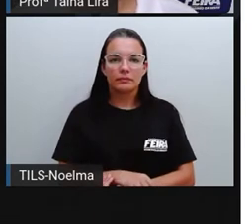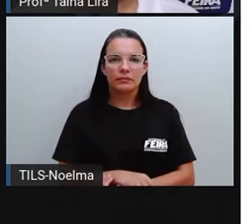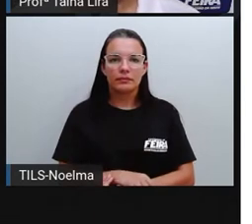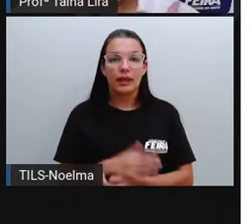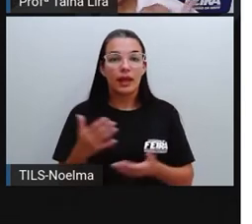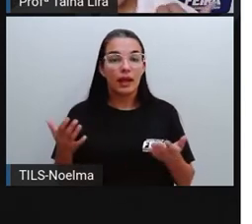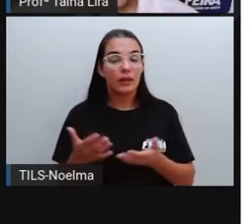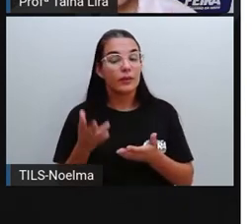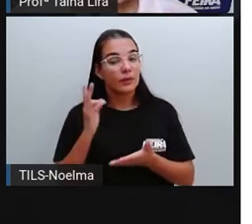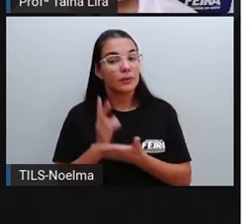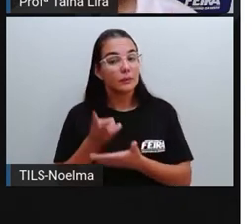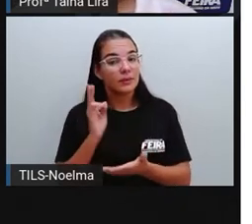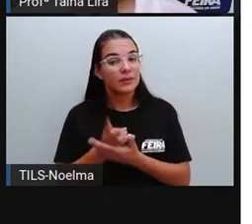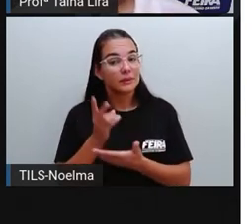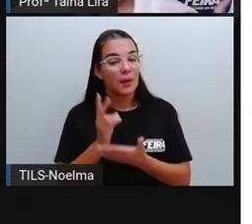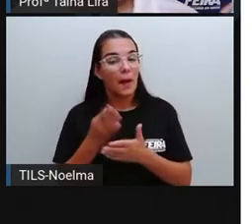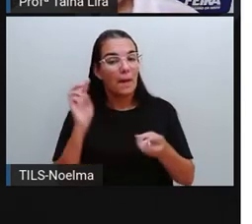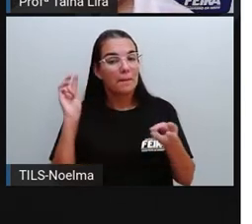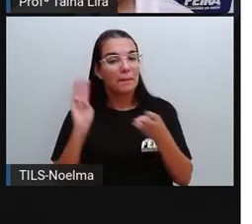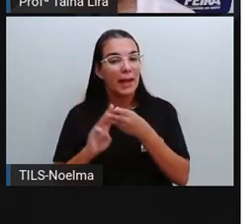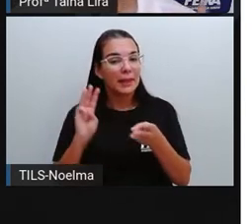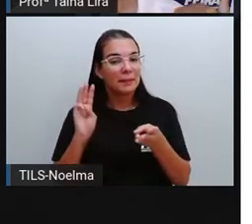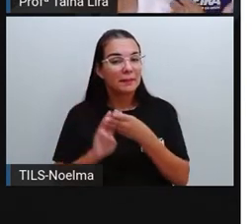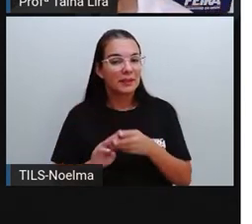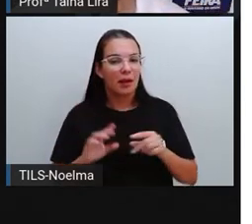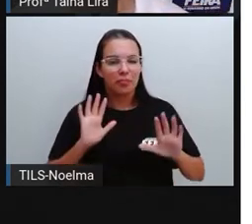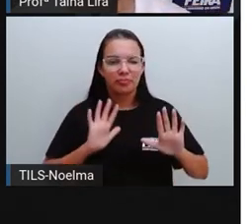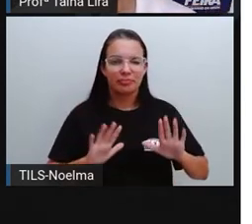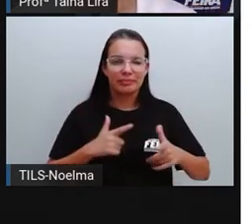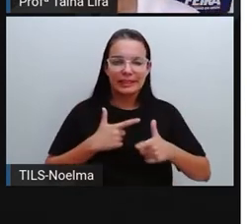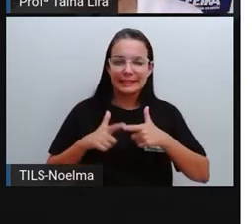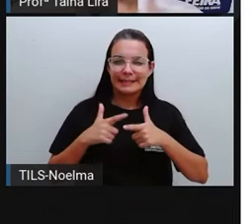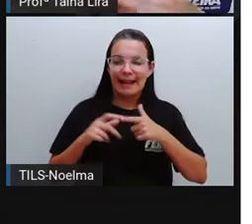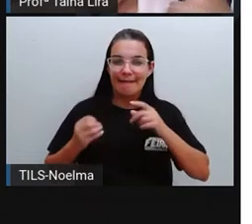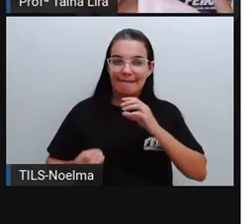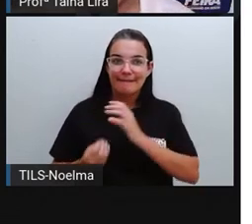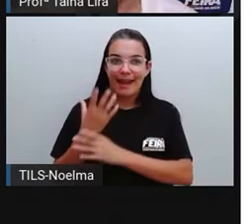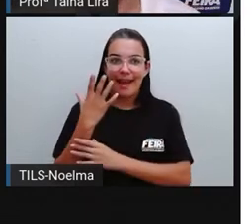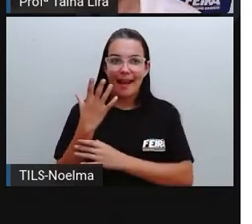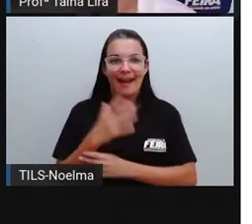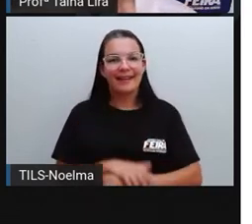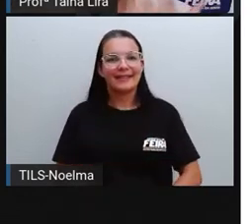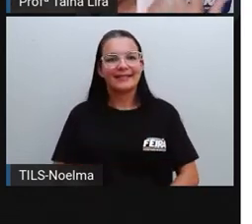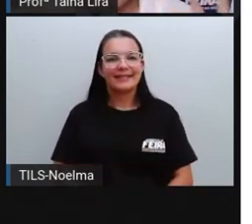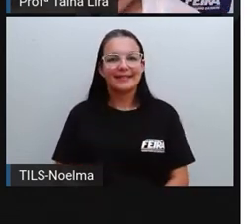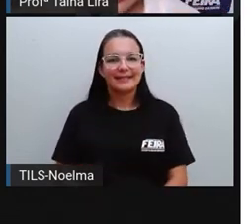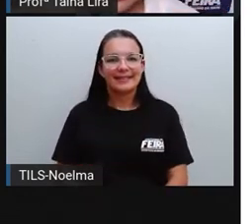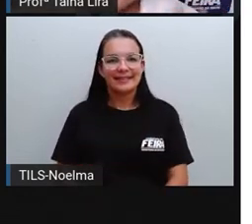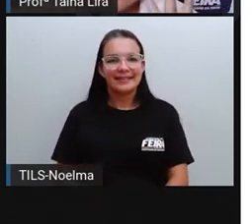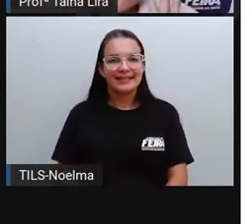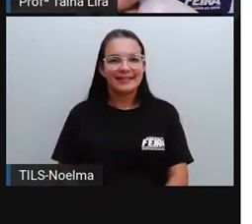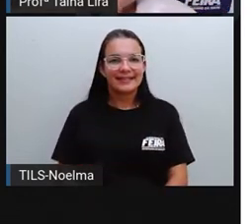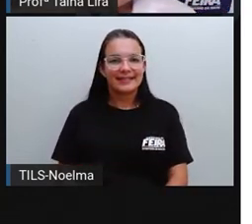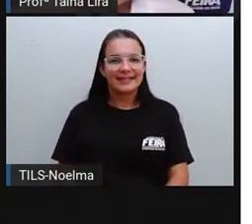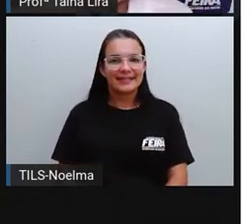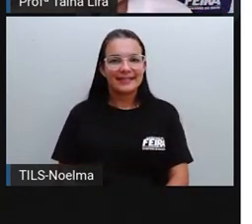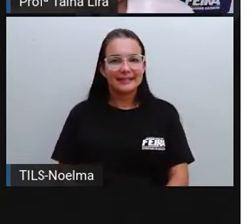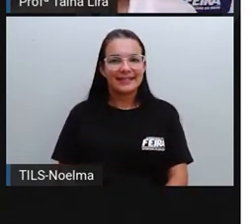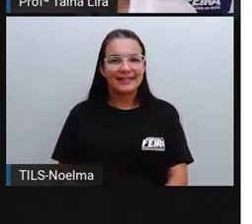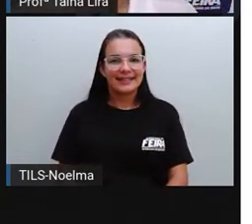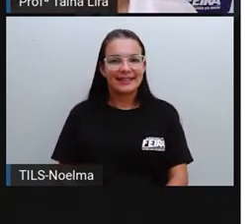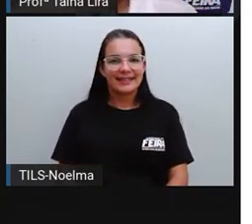Então, vamos continuar falando mais um pouquinho. Ó, a gente tem ainda aí uma outra atividade que eu preciso